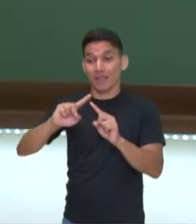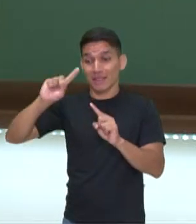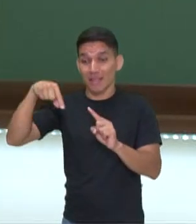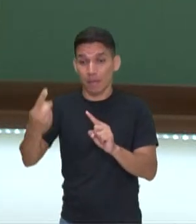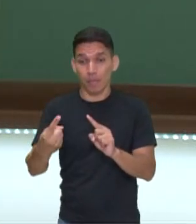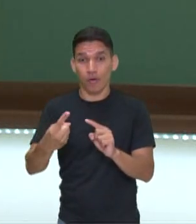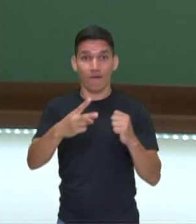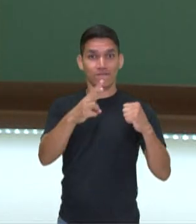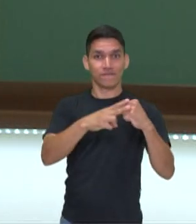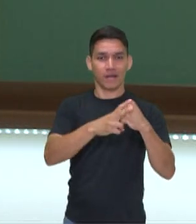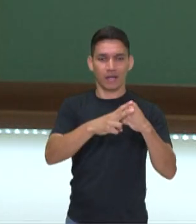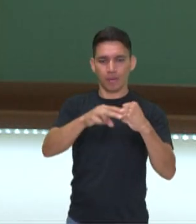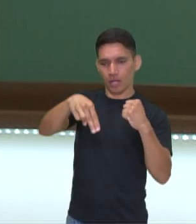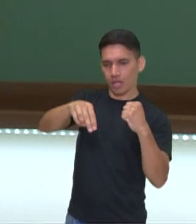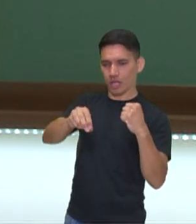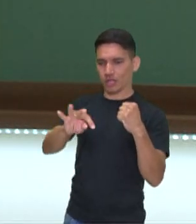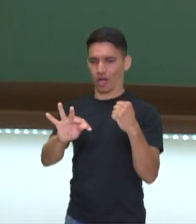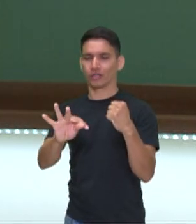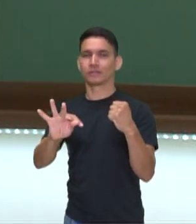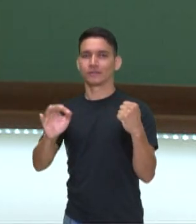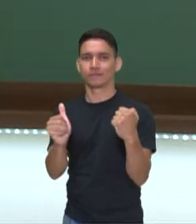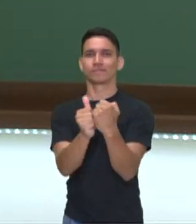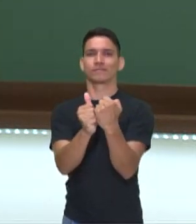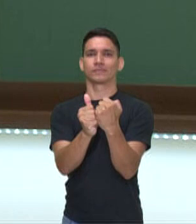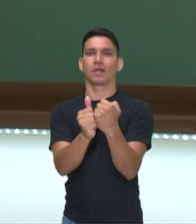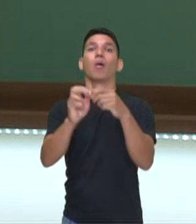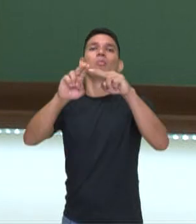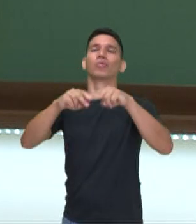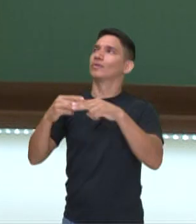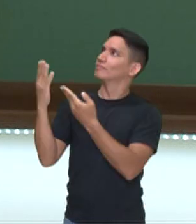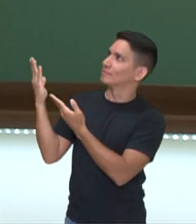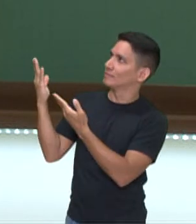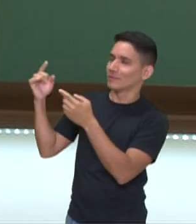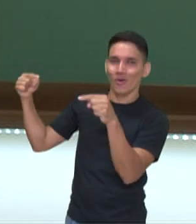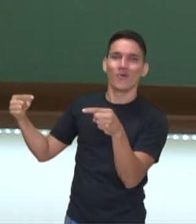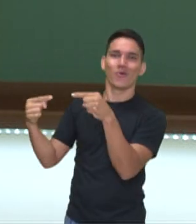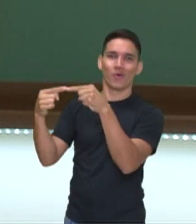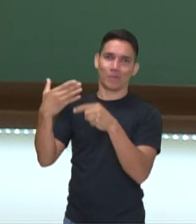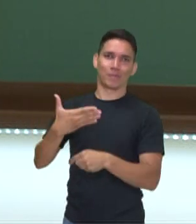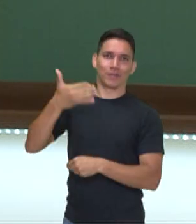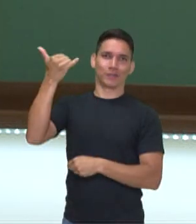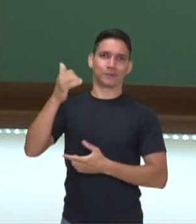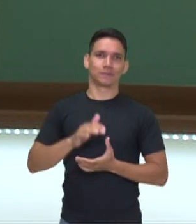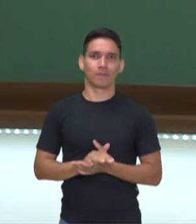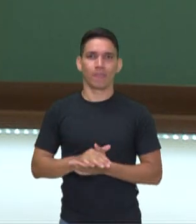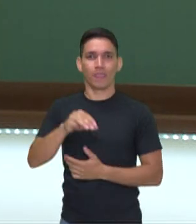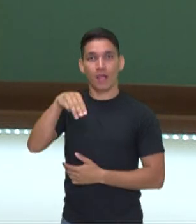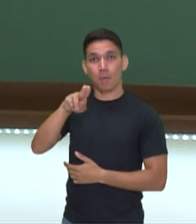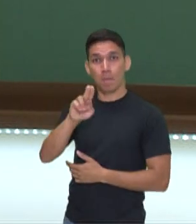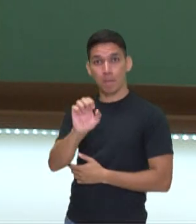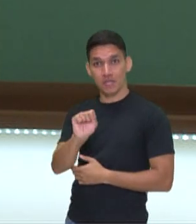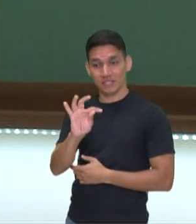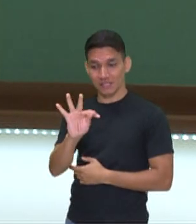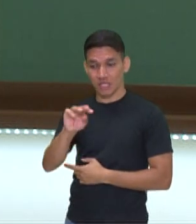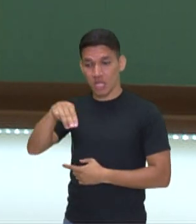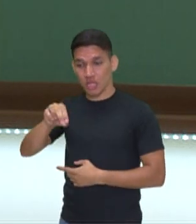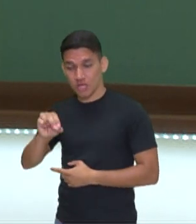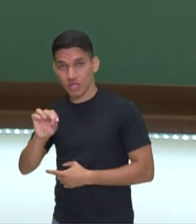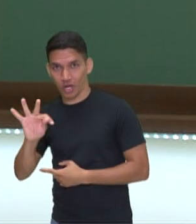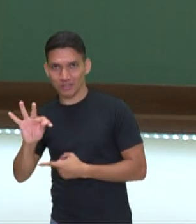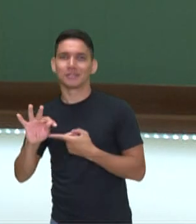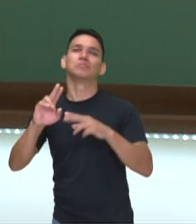modal must, então por essa razão nós temos que teria, para ficar correta, you must not take an aspirin,